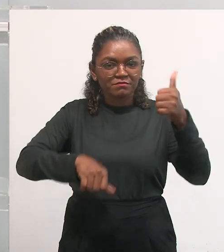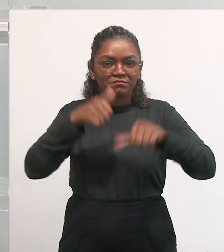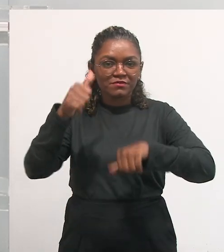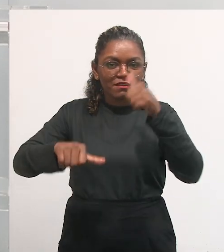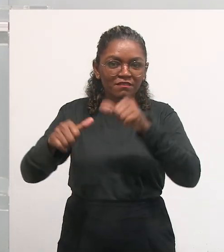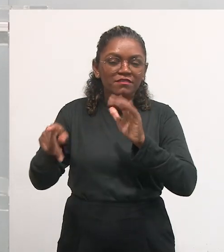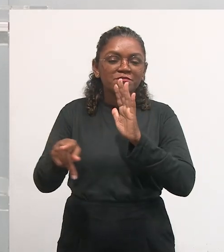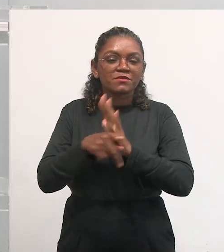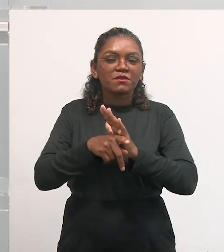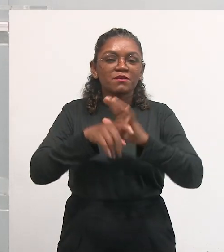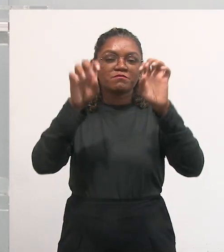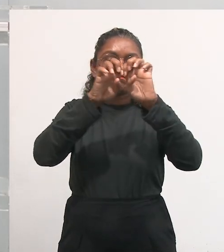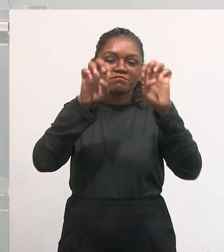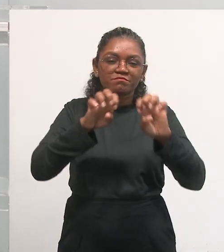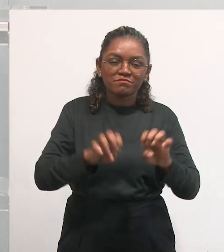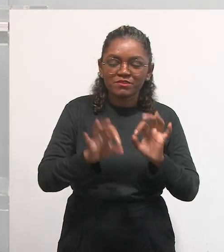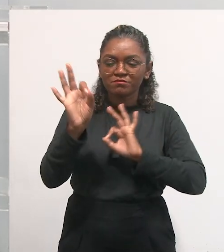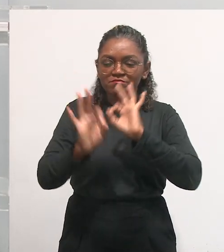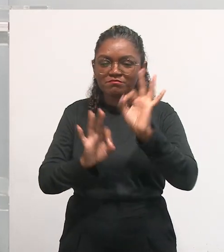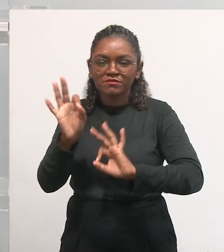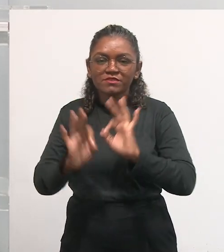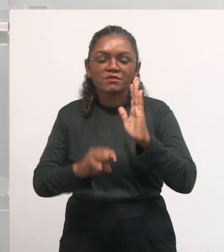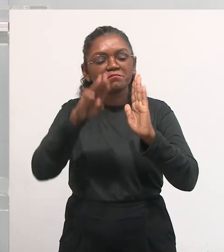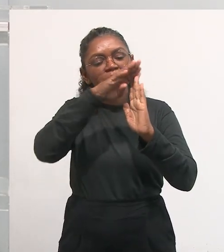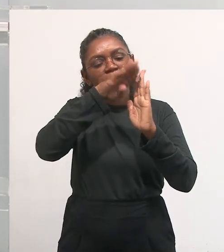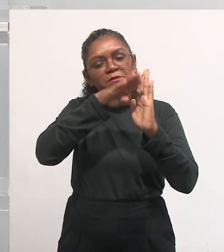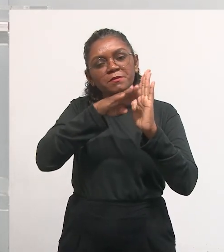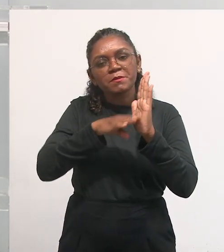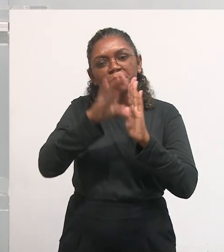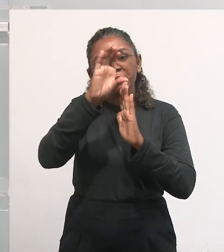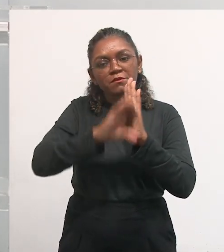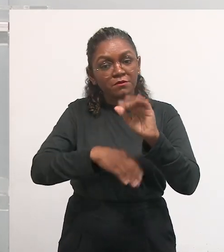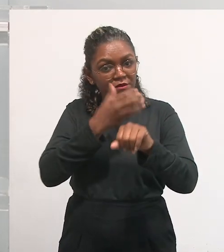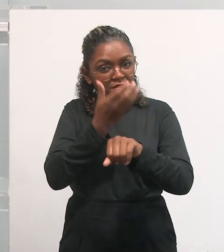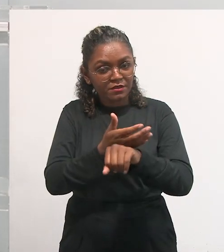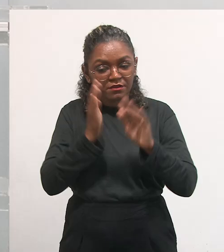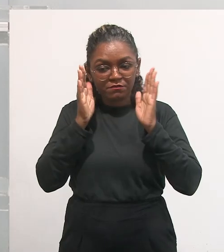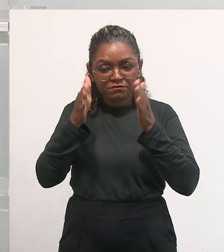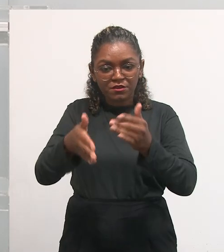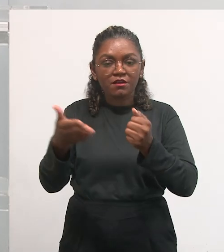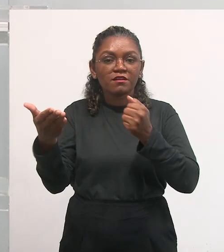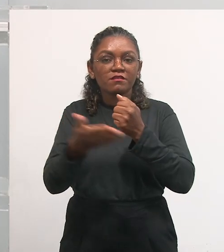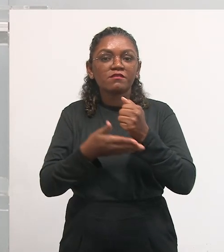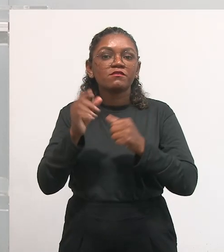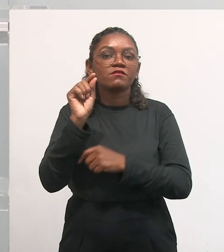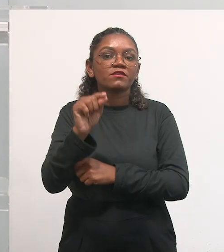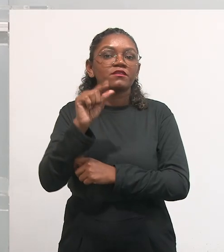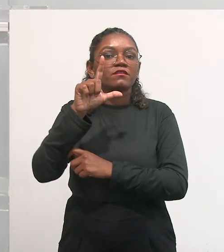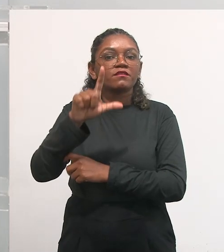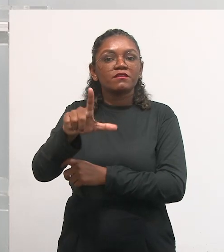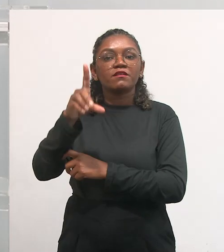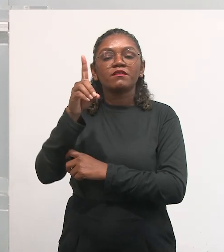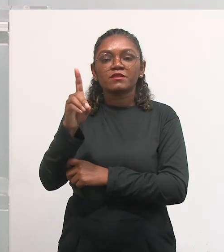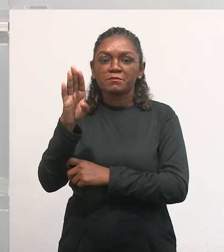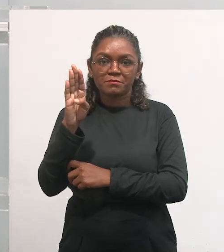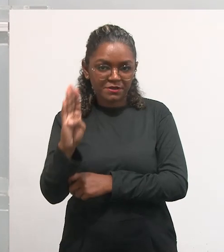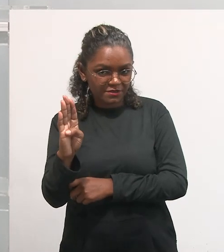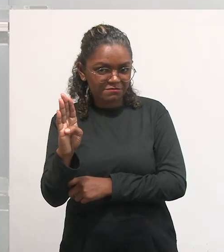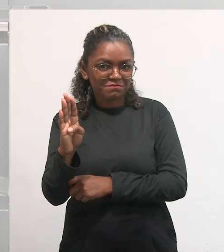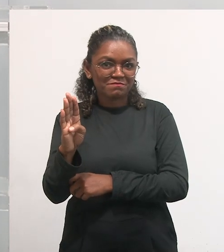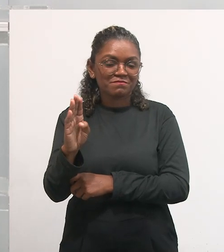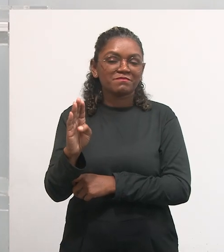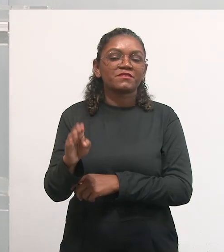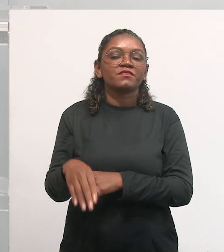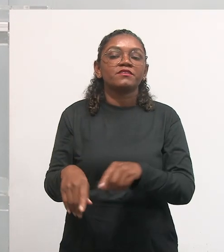estrutura, a organização normativa do currículo, né, baseando-se a partir da Lei de Diretrizes e Bases da Educação